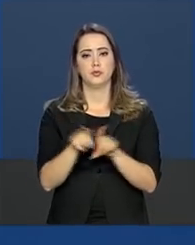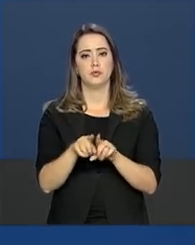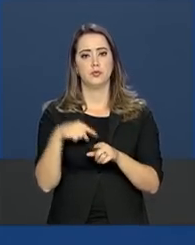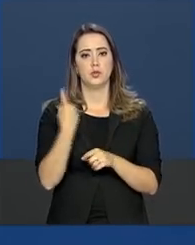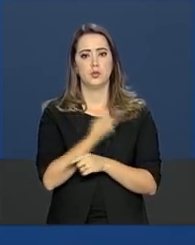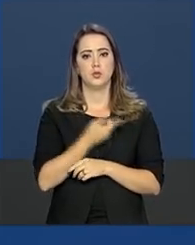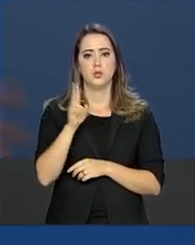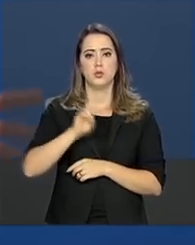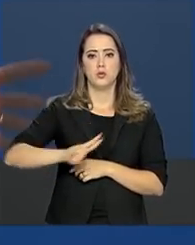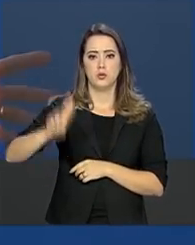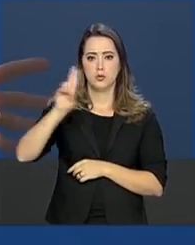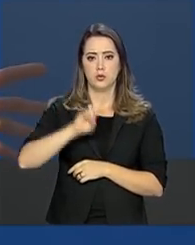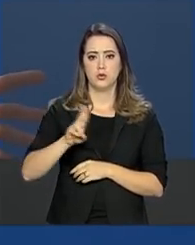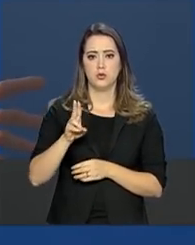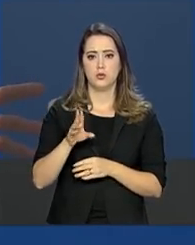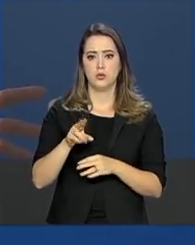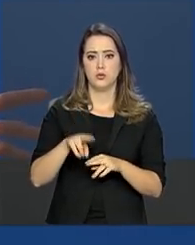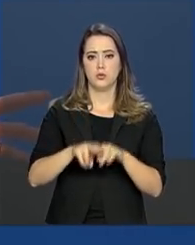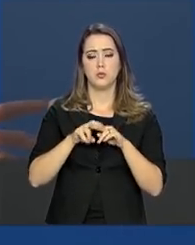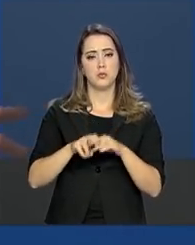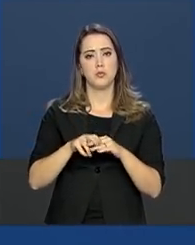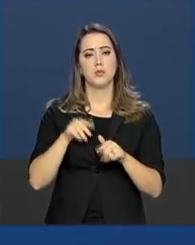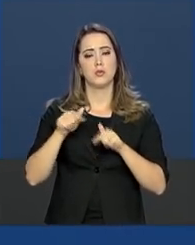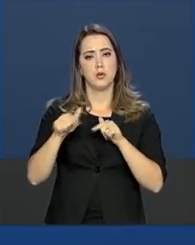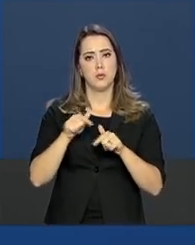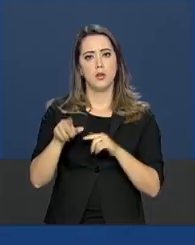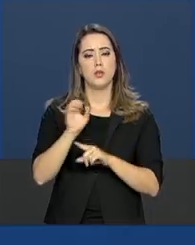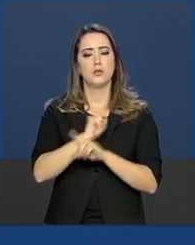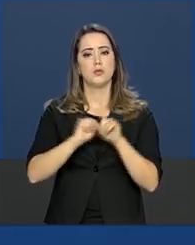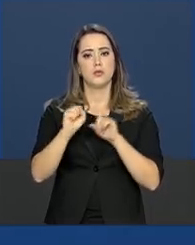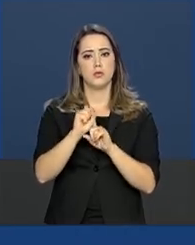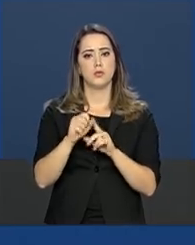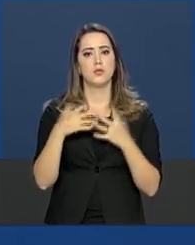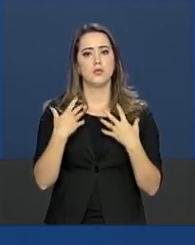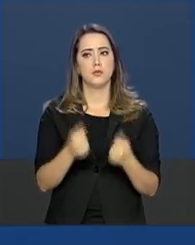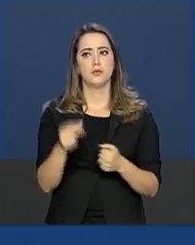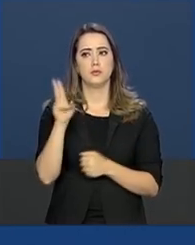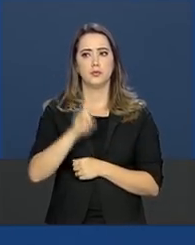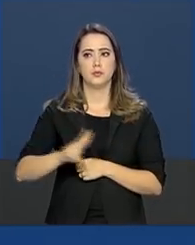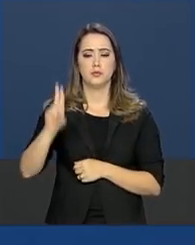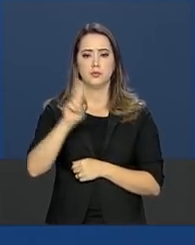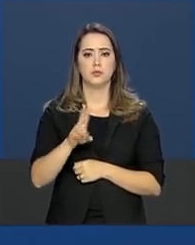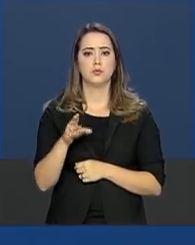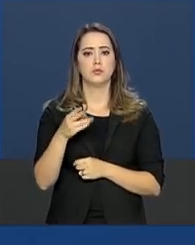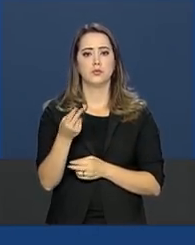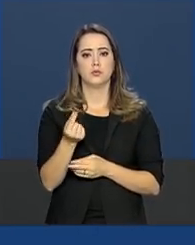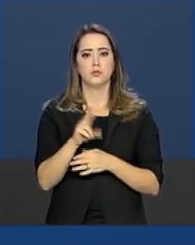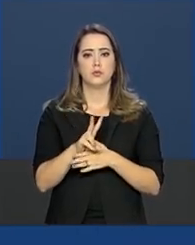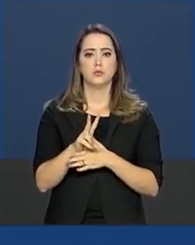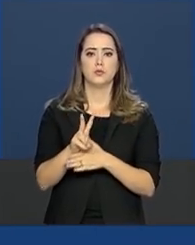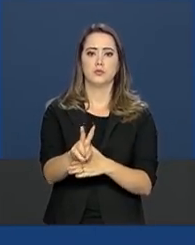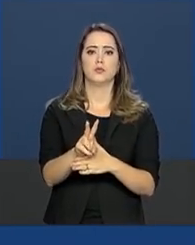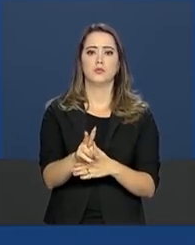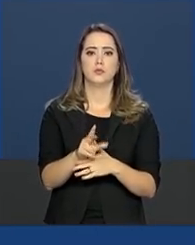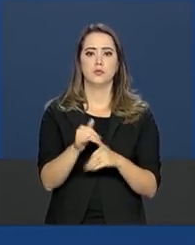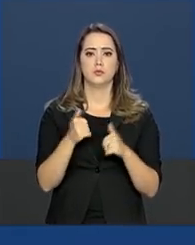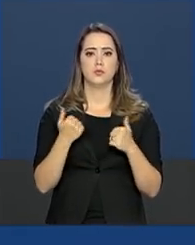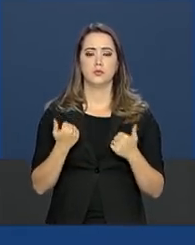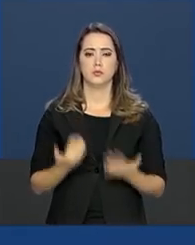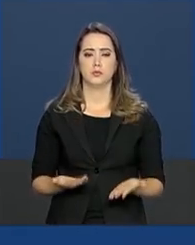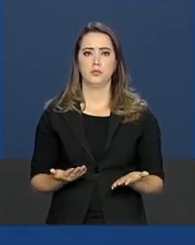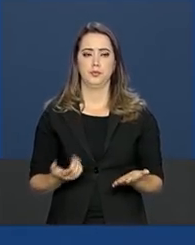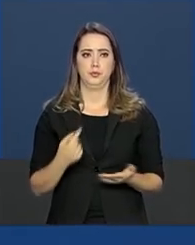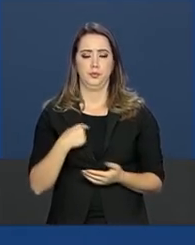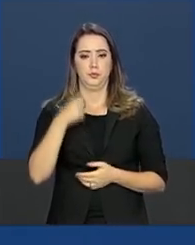vamos utilizá-lo para ação social. Portanto, vamos utilizá-lo no microcrédito, não é? Então,